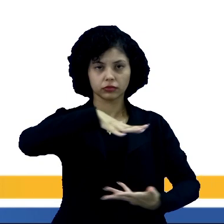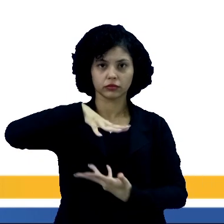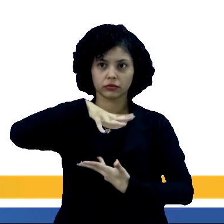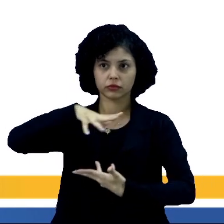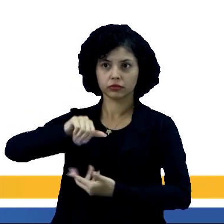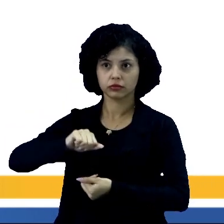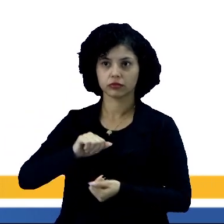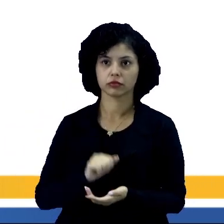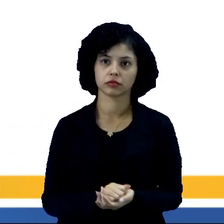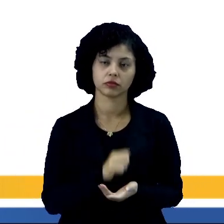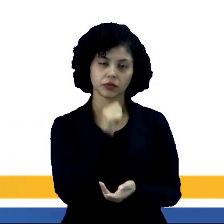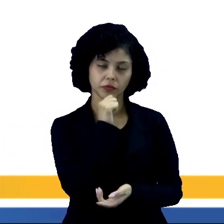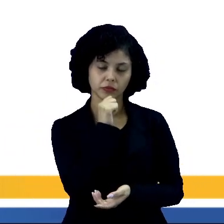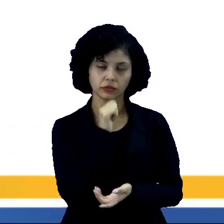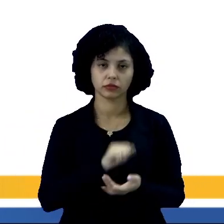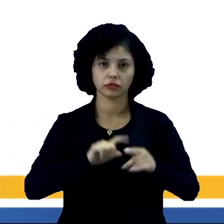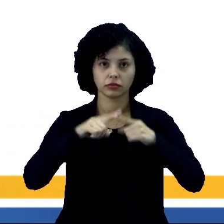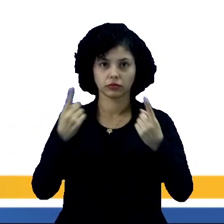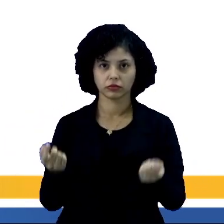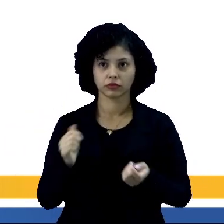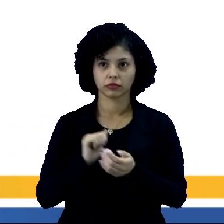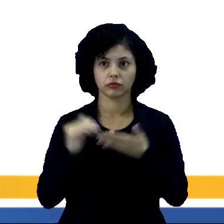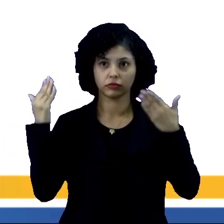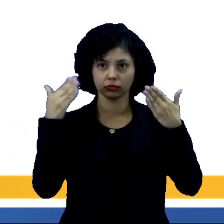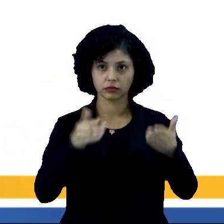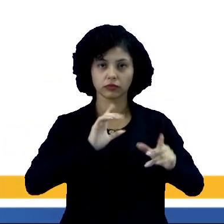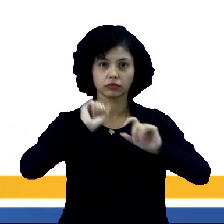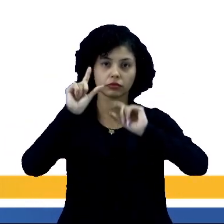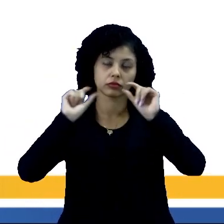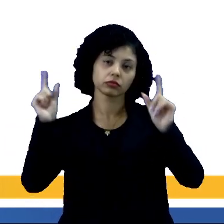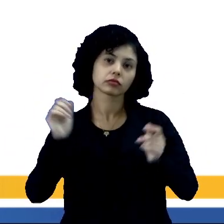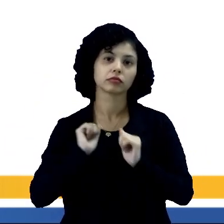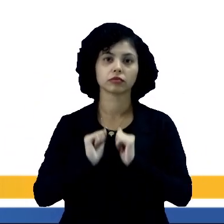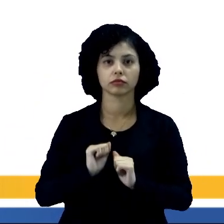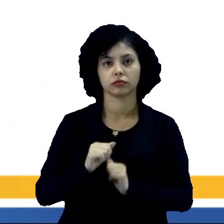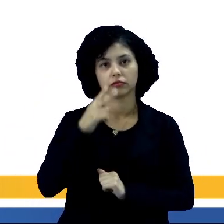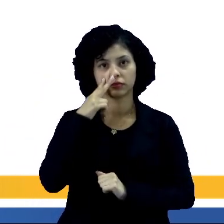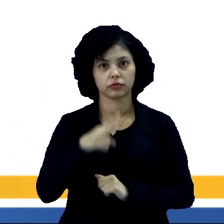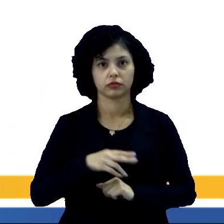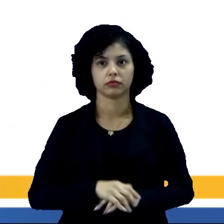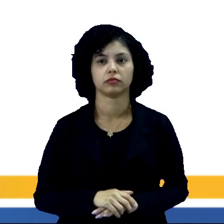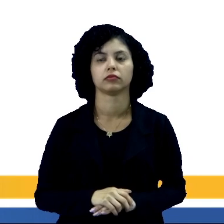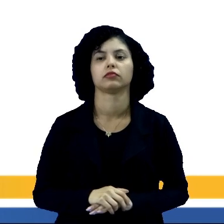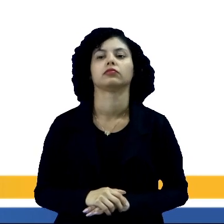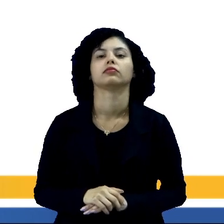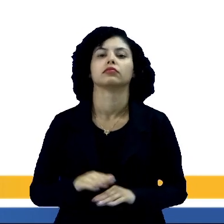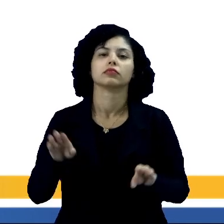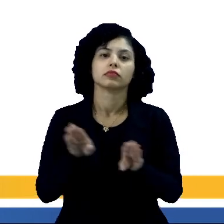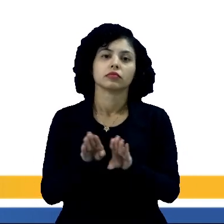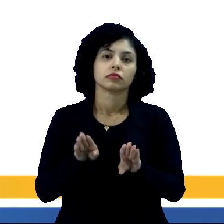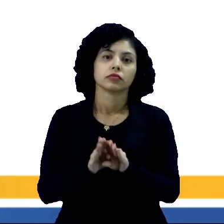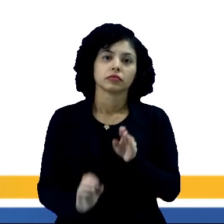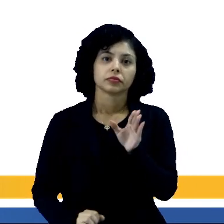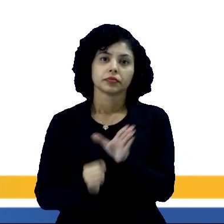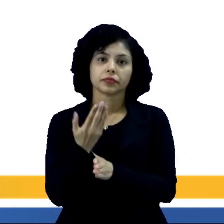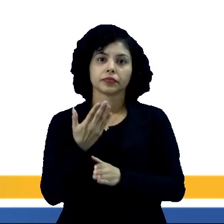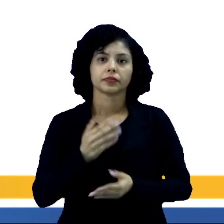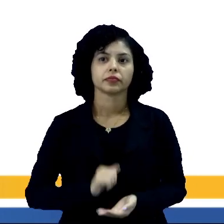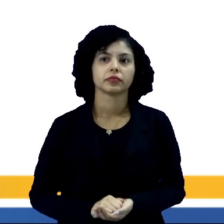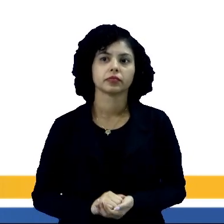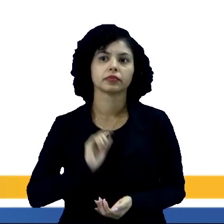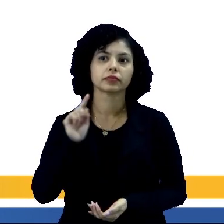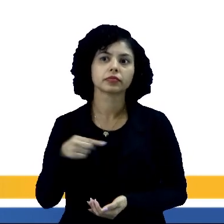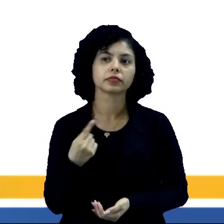em volta do Sol e tudo mais. Mas, focando nas estrelas, o que a gente pode ver? Que no universo as estrelas surgem